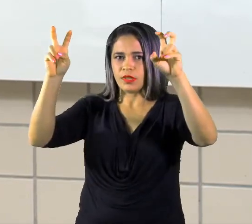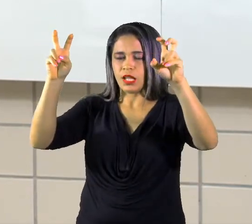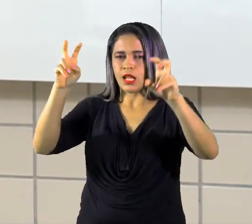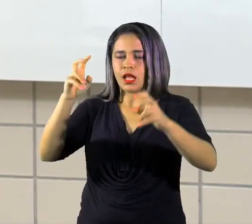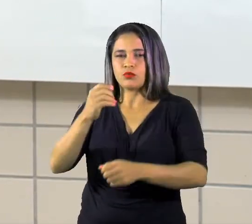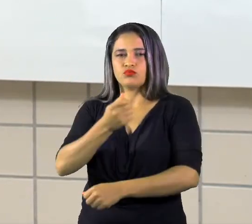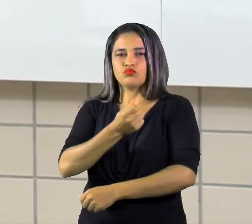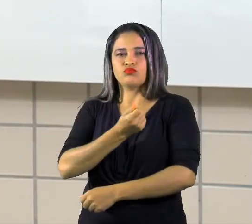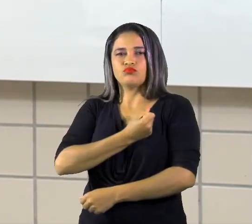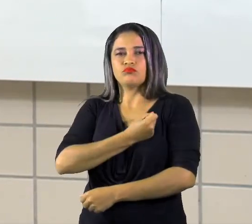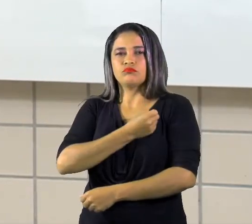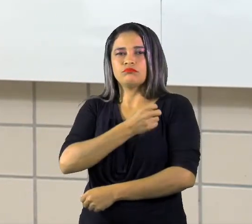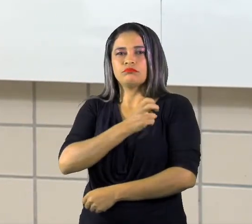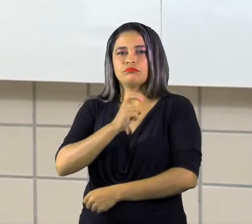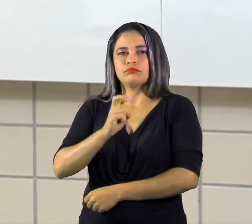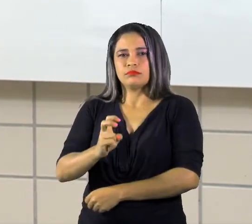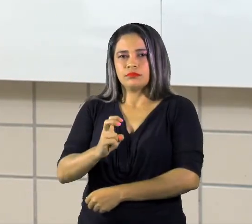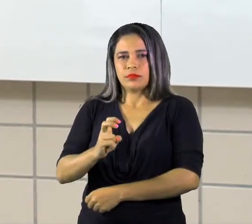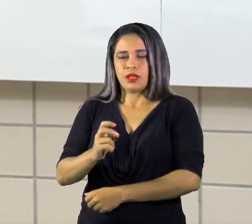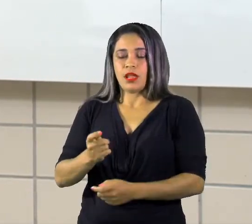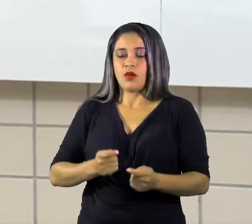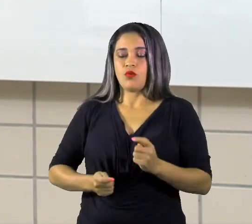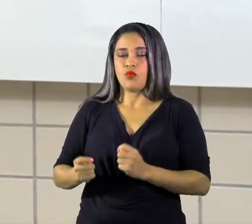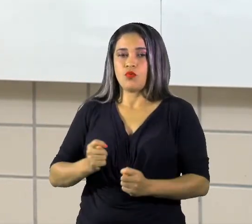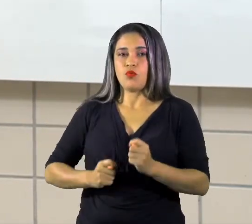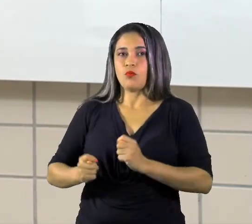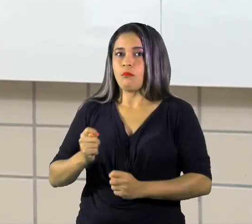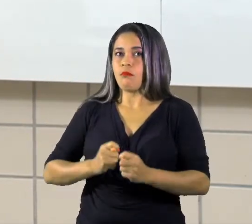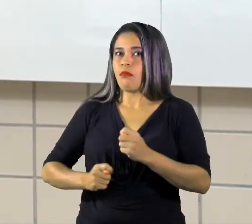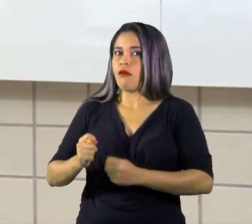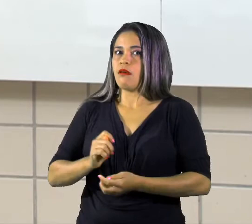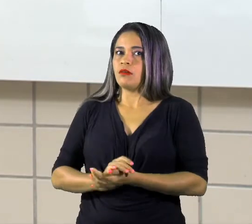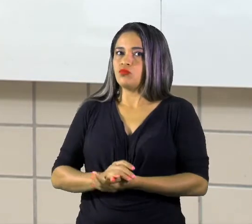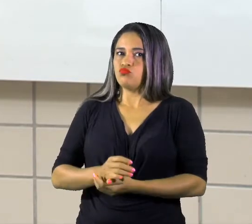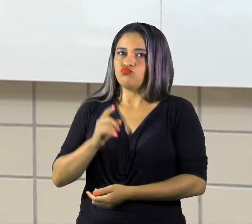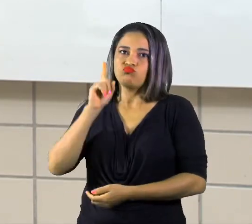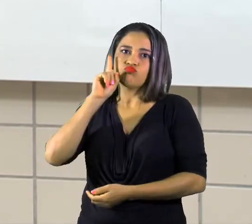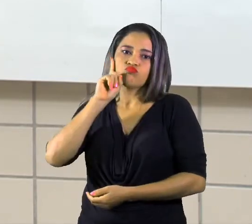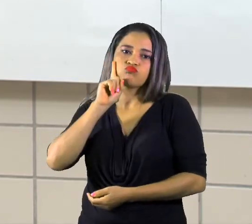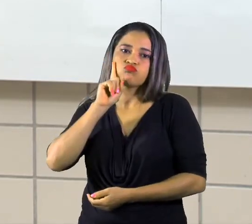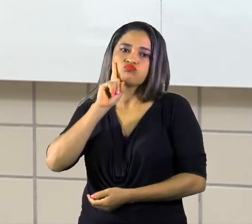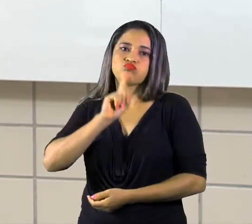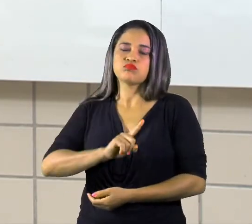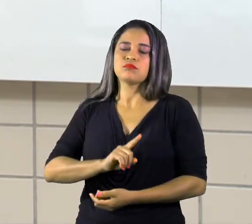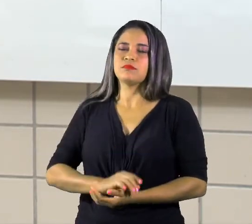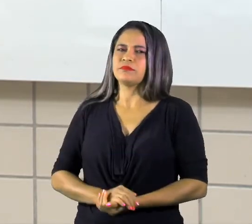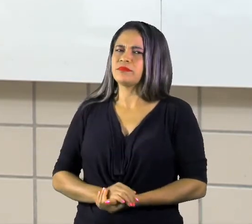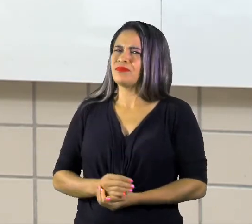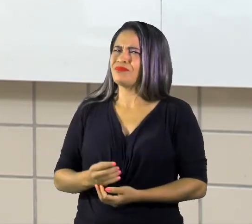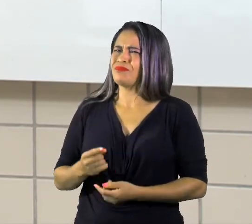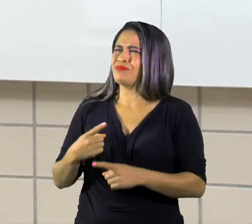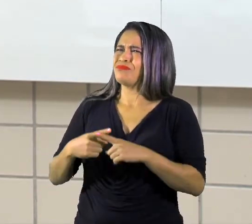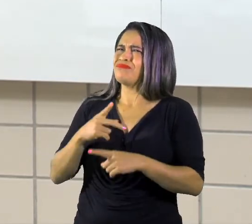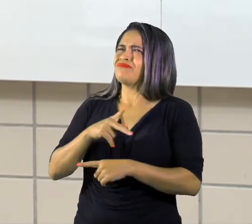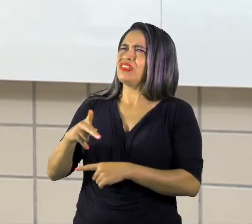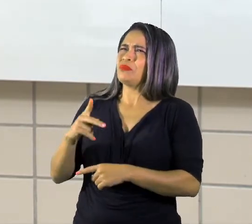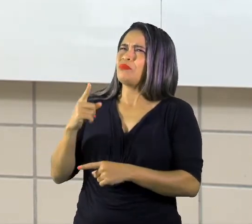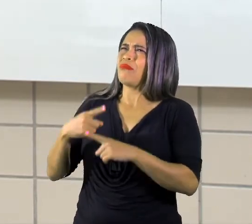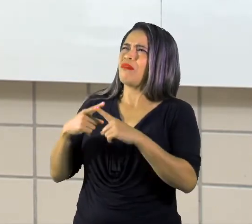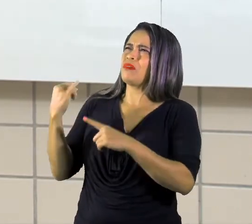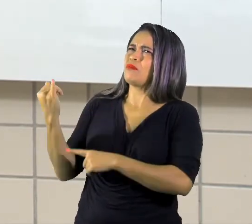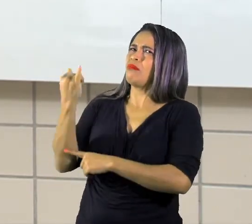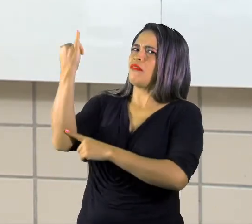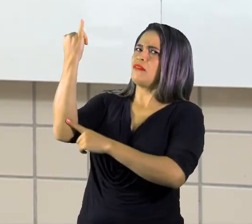que é sobre a economia dos Estados Unidos. Professora, mas por que é tão importante a gente falar sobre a economia dos Estados Unidos? Porque é a